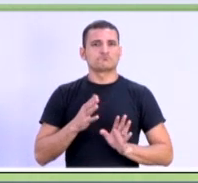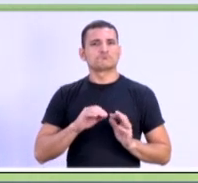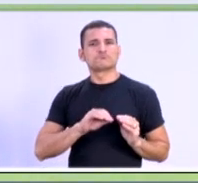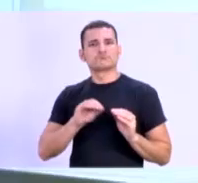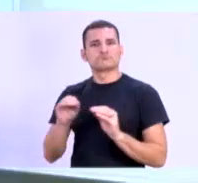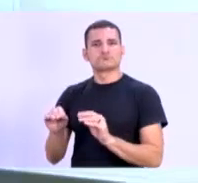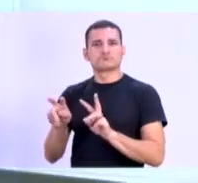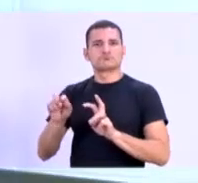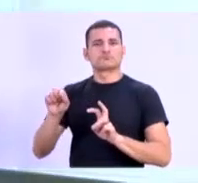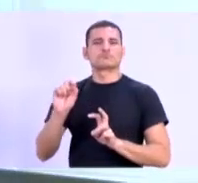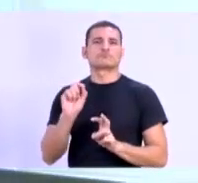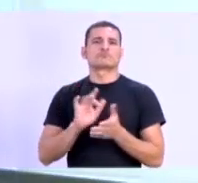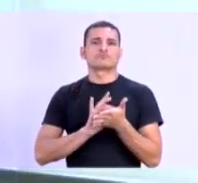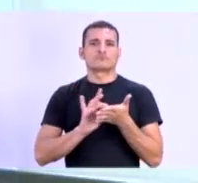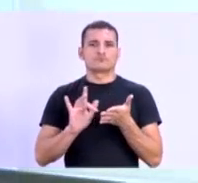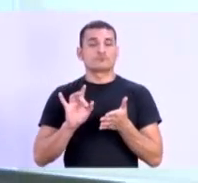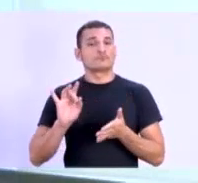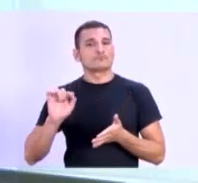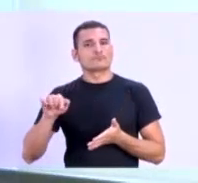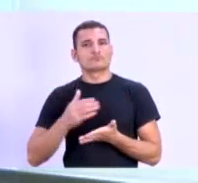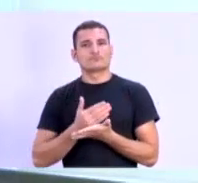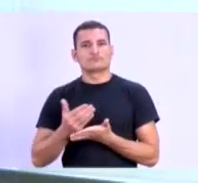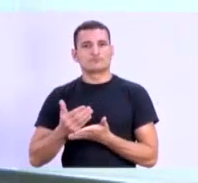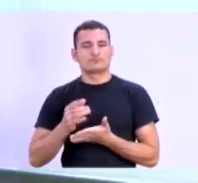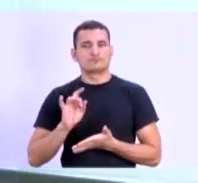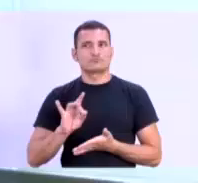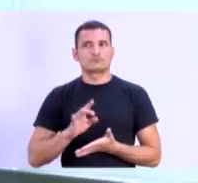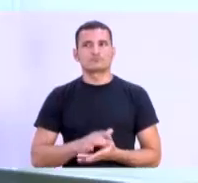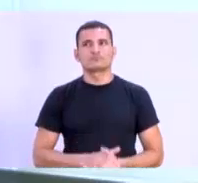um smartphone. Só que isso é apenas o início.